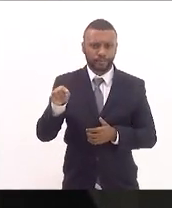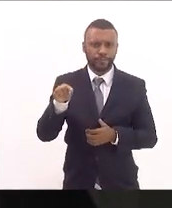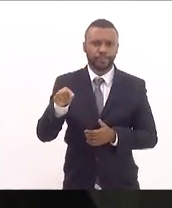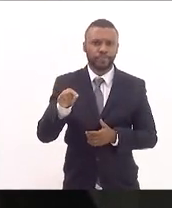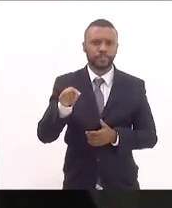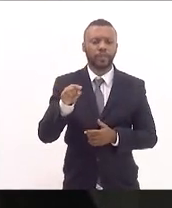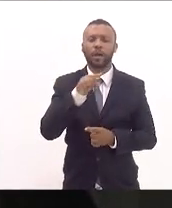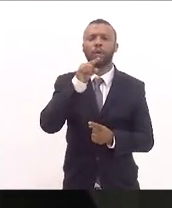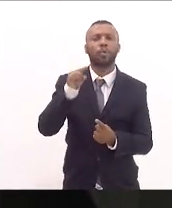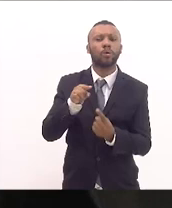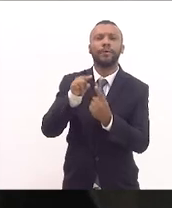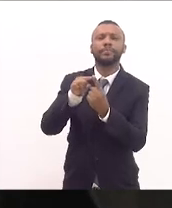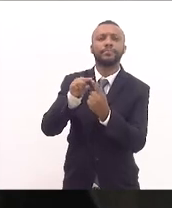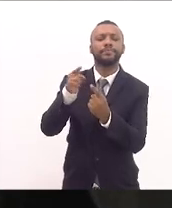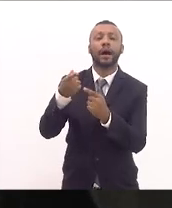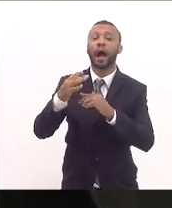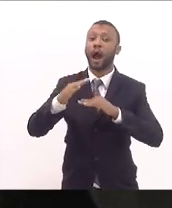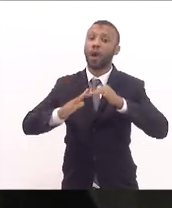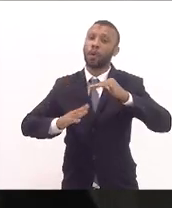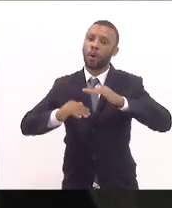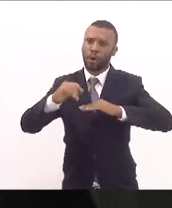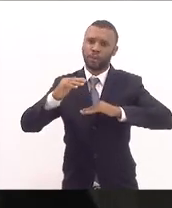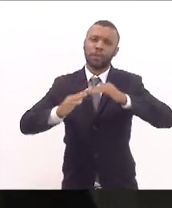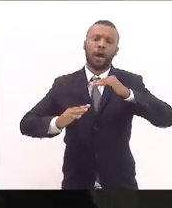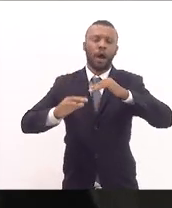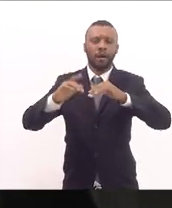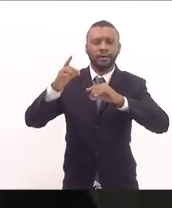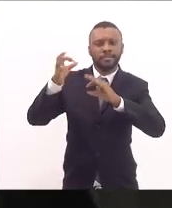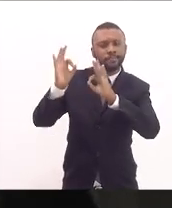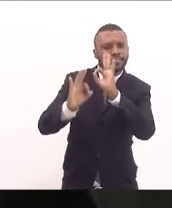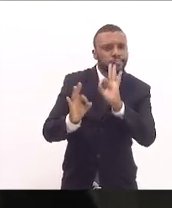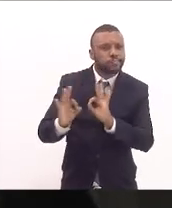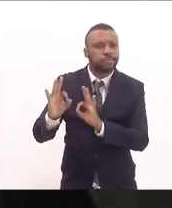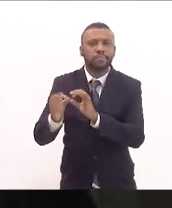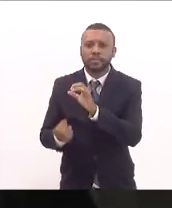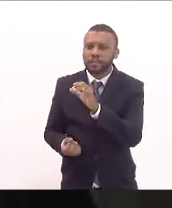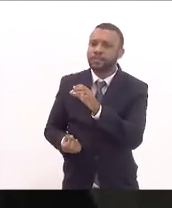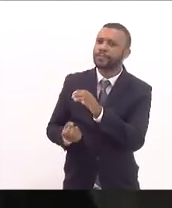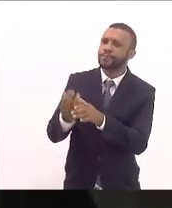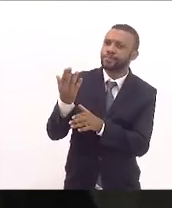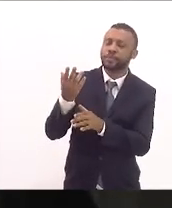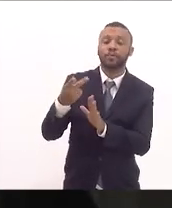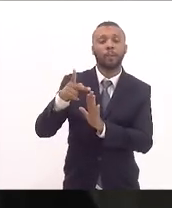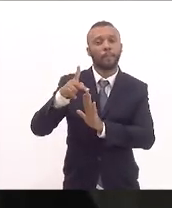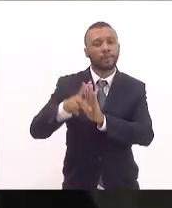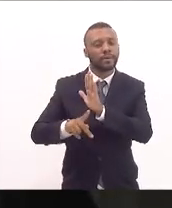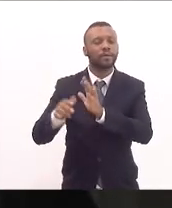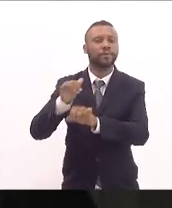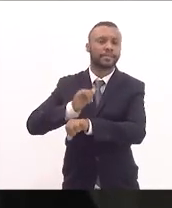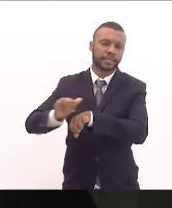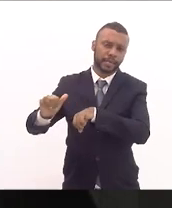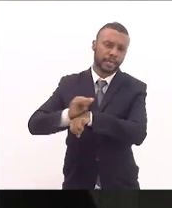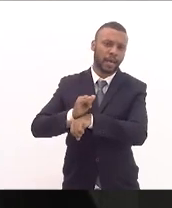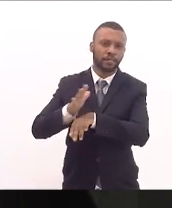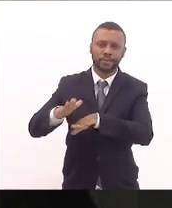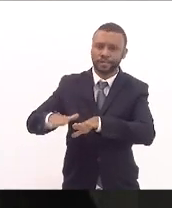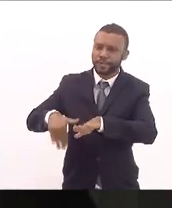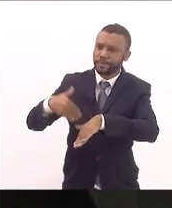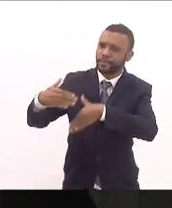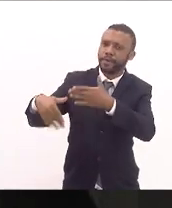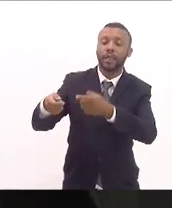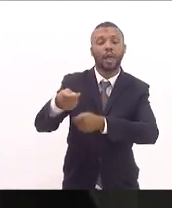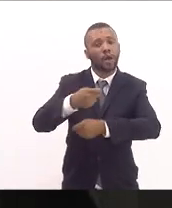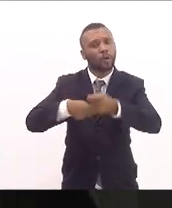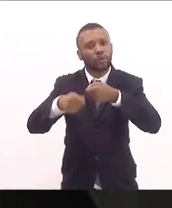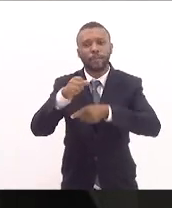decisivo para a construção para formulação e implementação de um projeto estratégico de desenvolvimento econômico